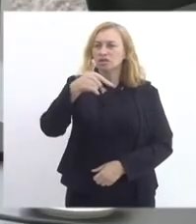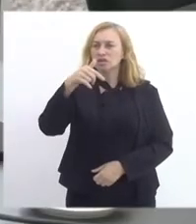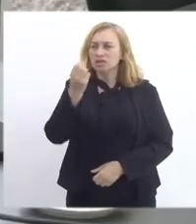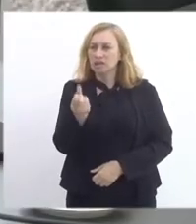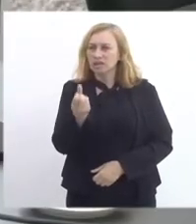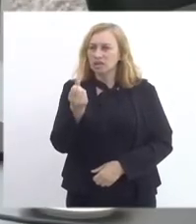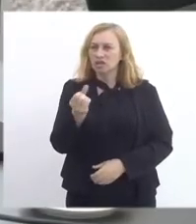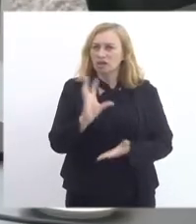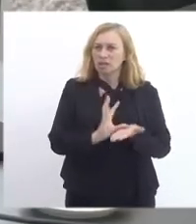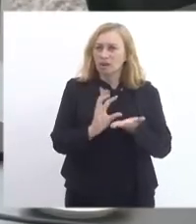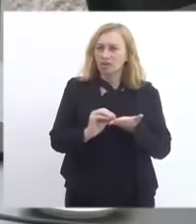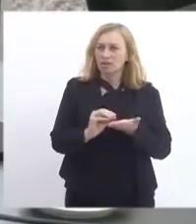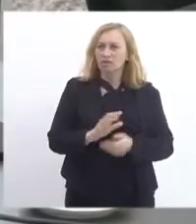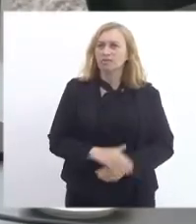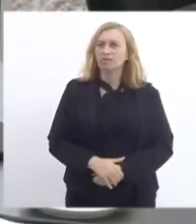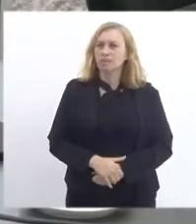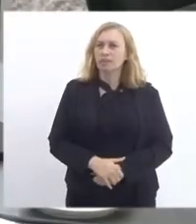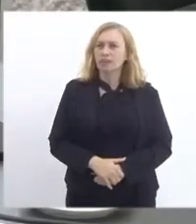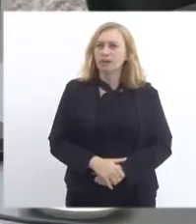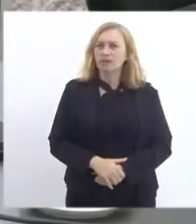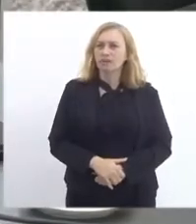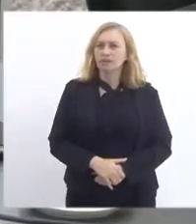26 da pauta.